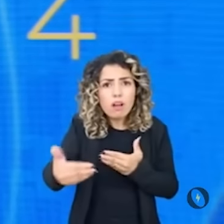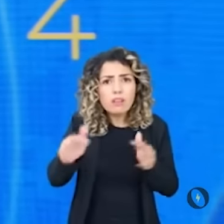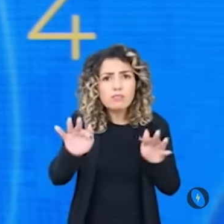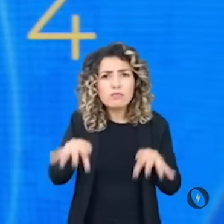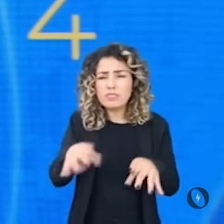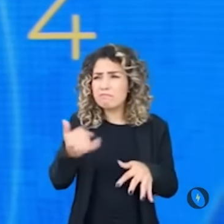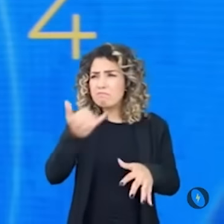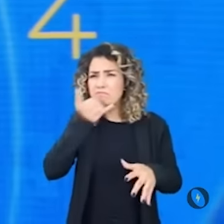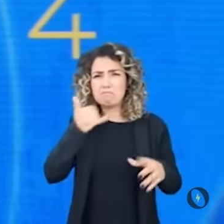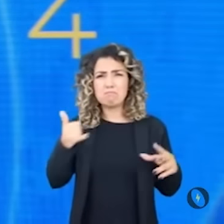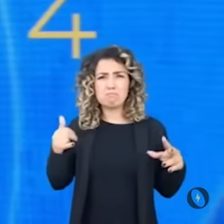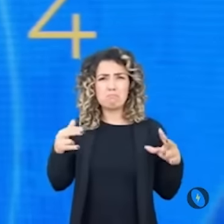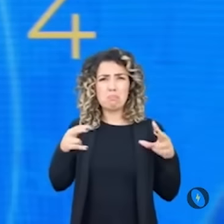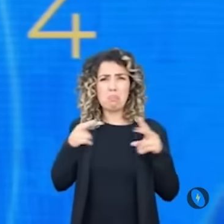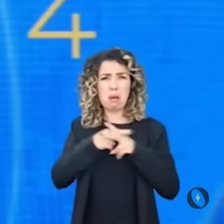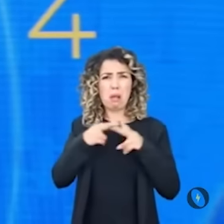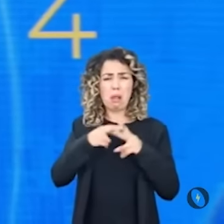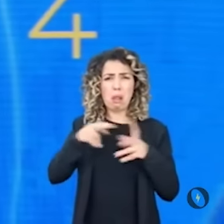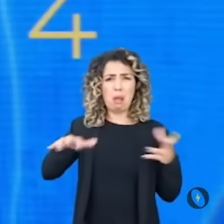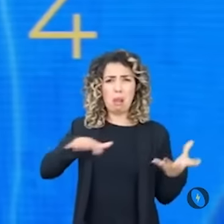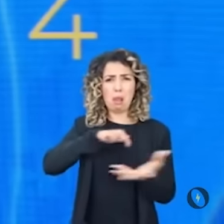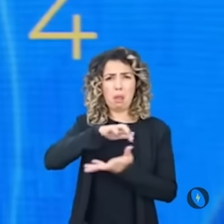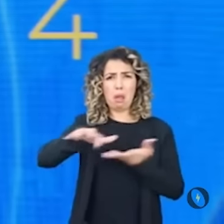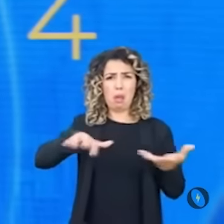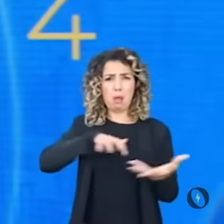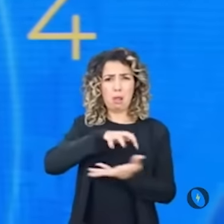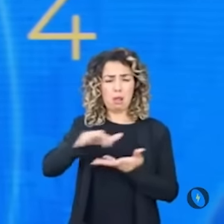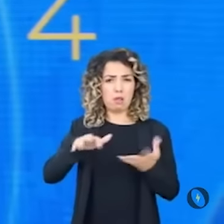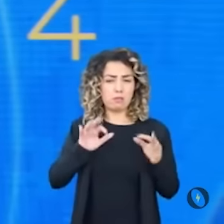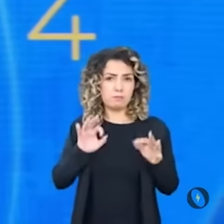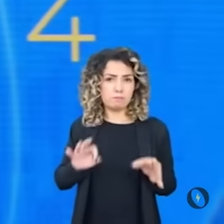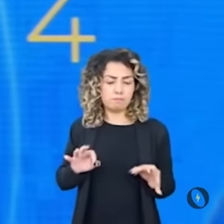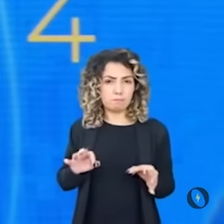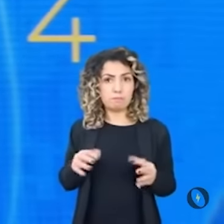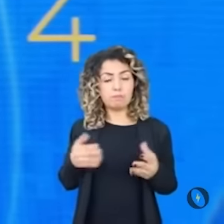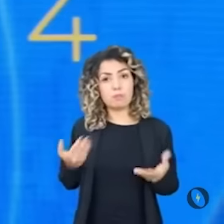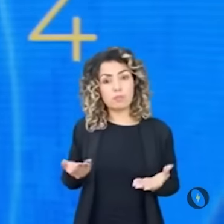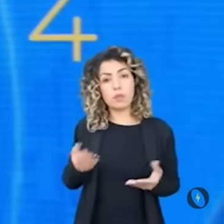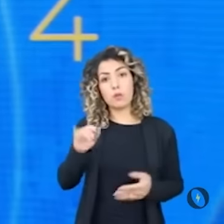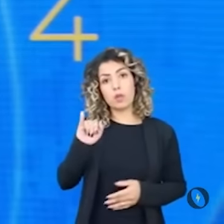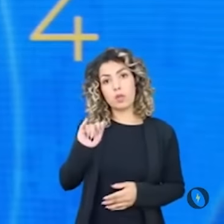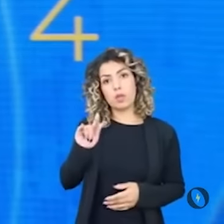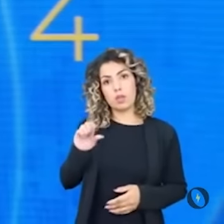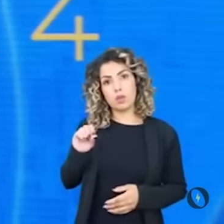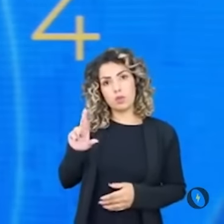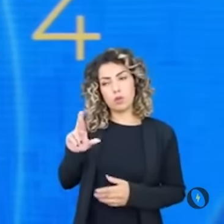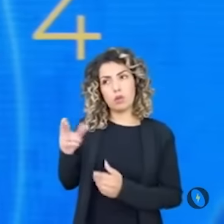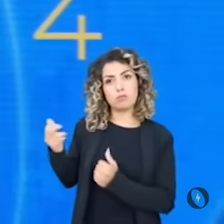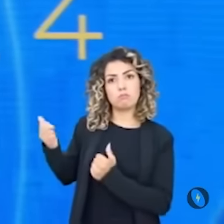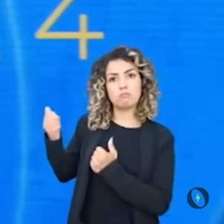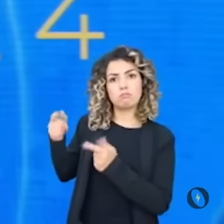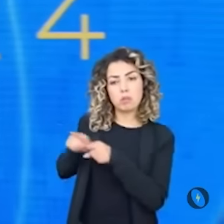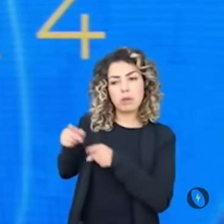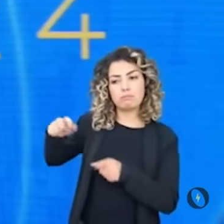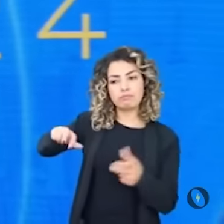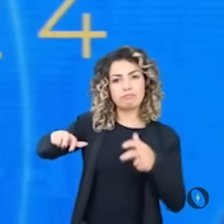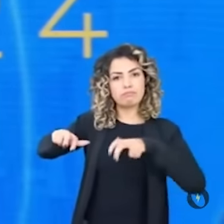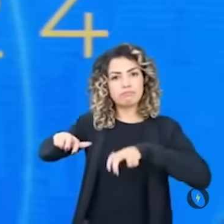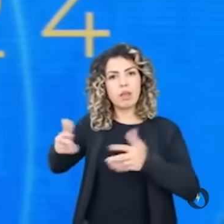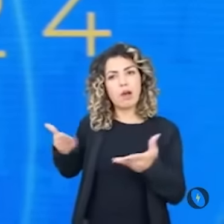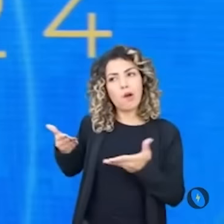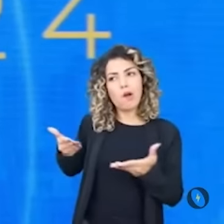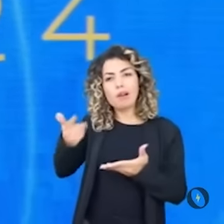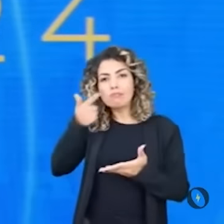o Igor madelene glasco e Helen brau vão continuar tocando essa parada para ver como é que tudo agora eh